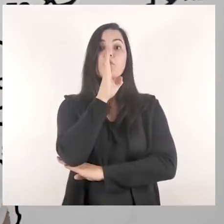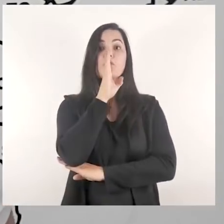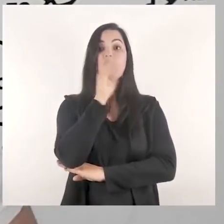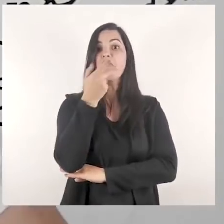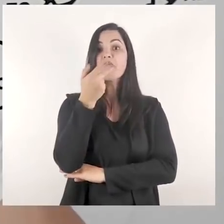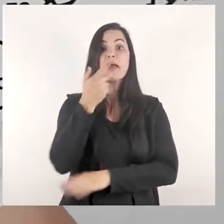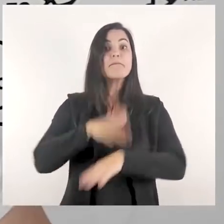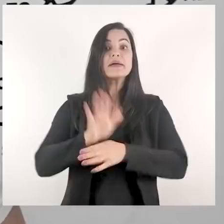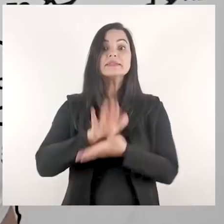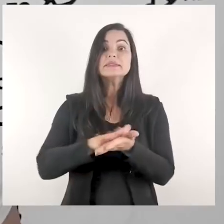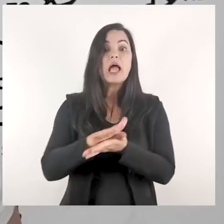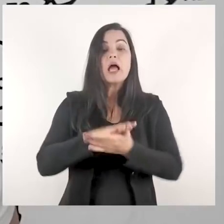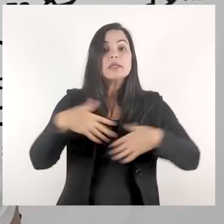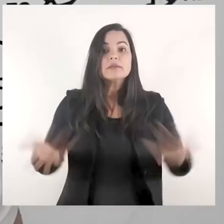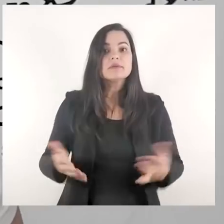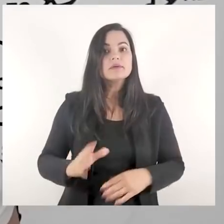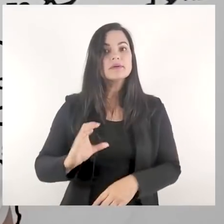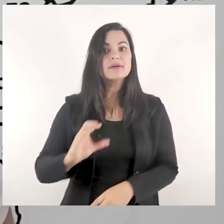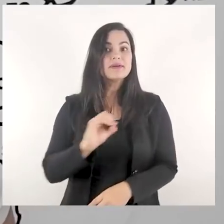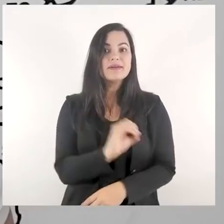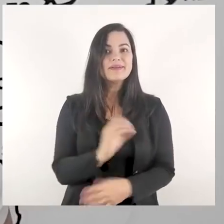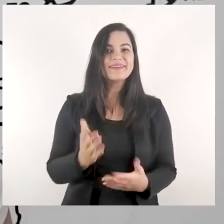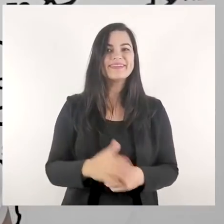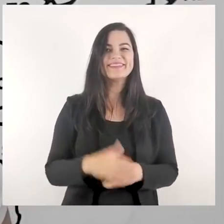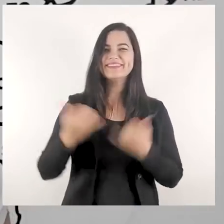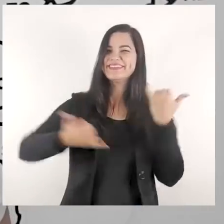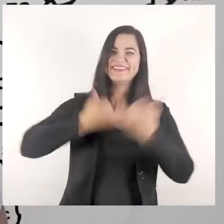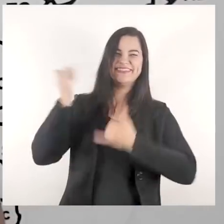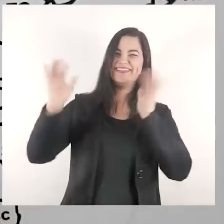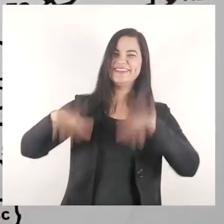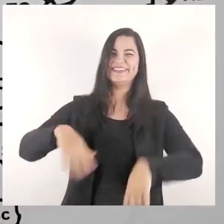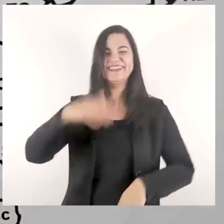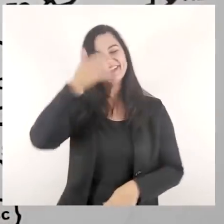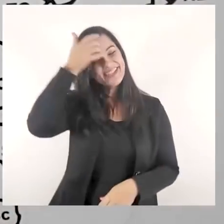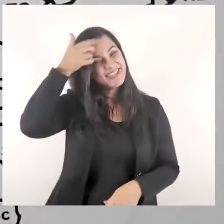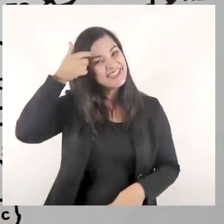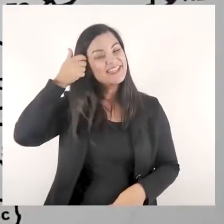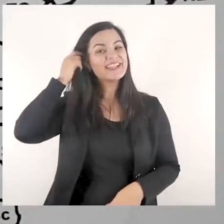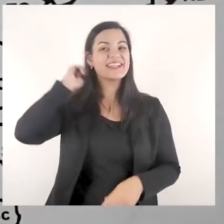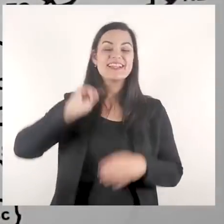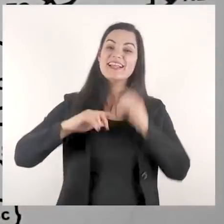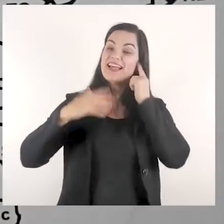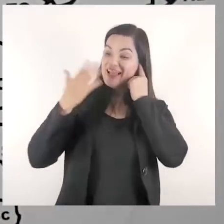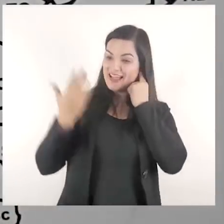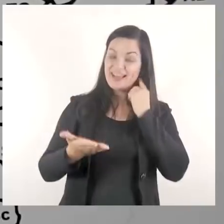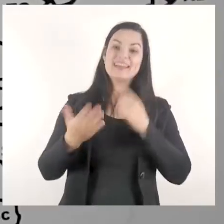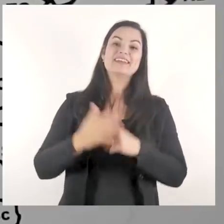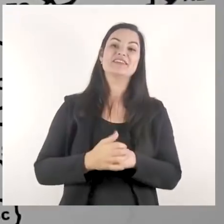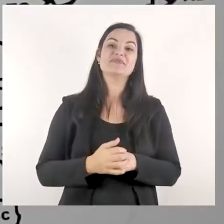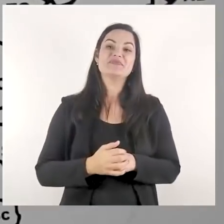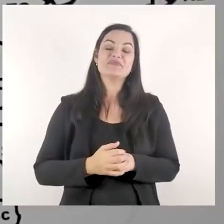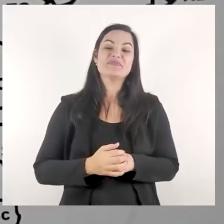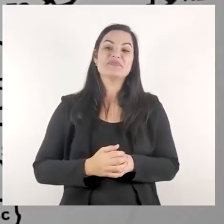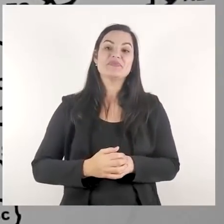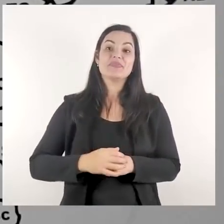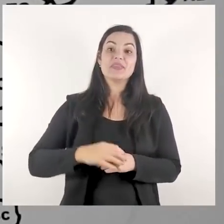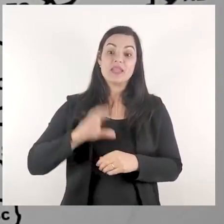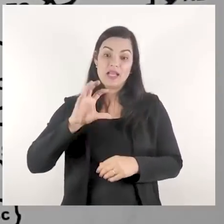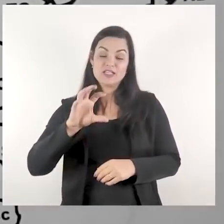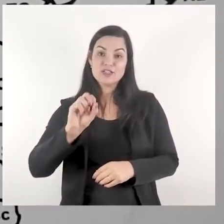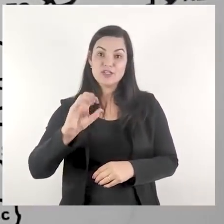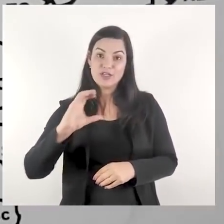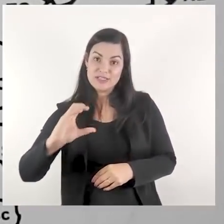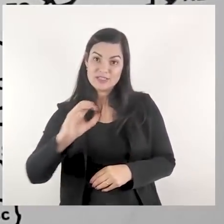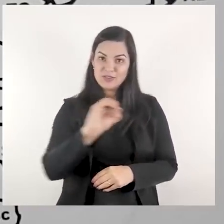de te contar mais nada da região Centro-Oeste. Brincadeira. Então, aqui na região Centro-Oeste, nós